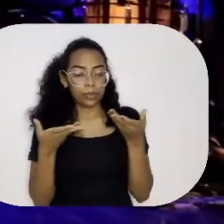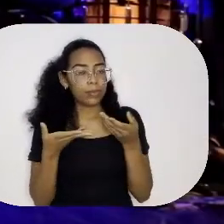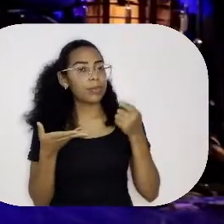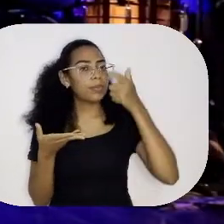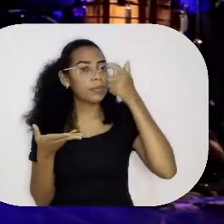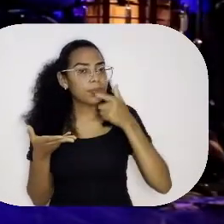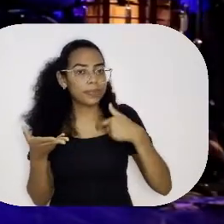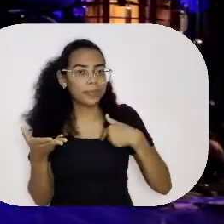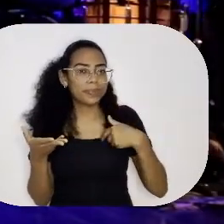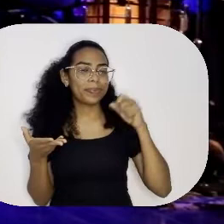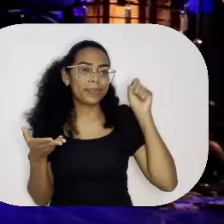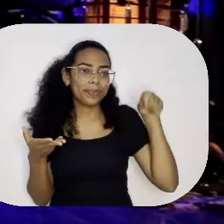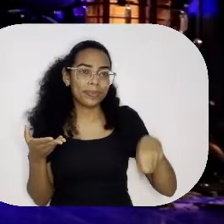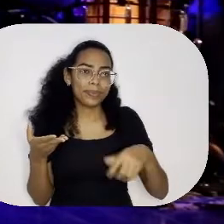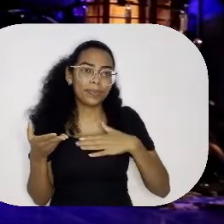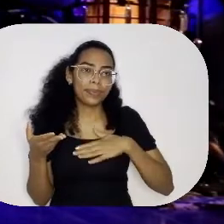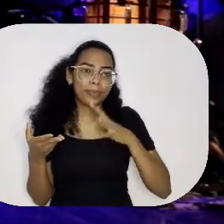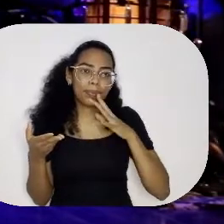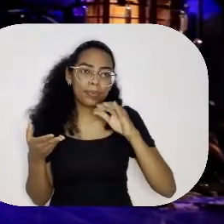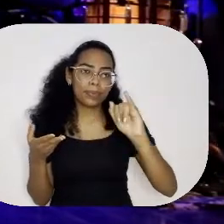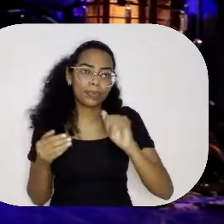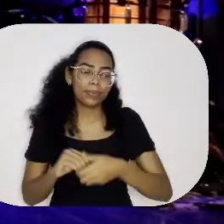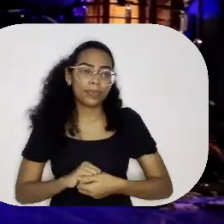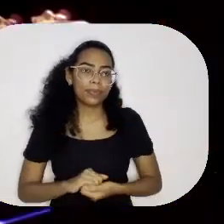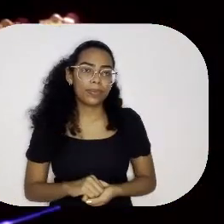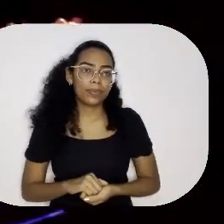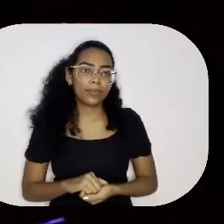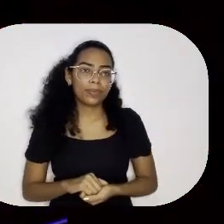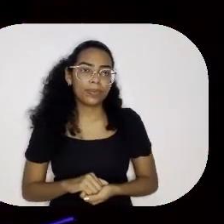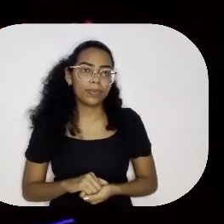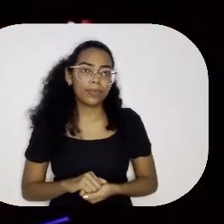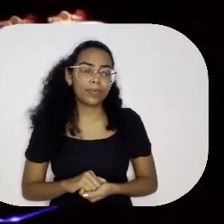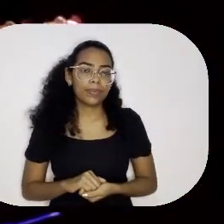nesse que hoje sou eu, meu